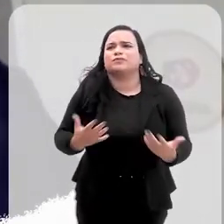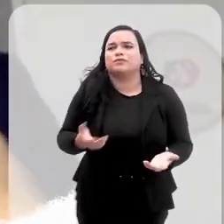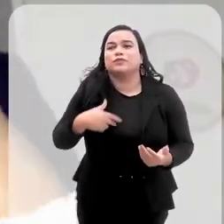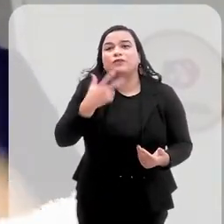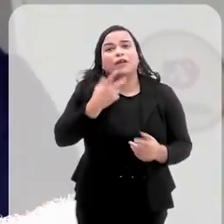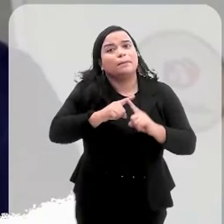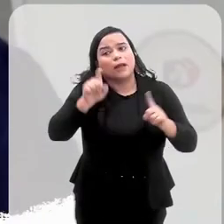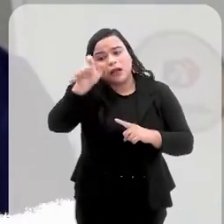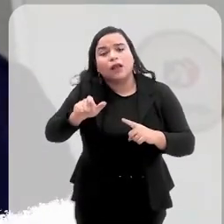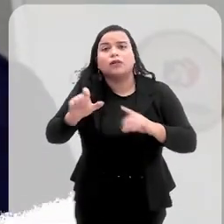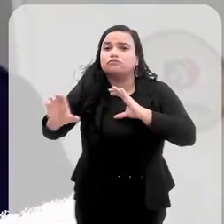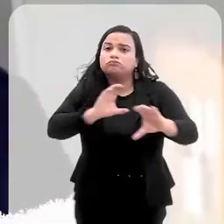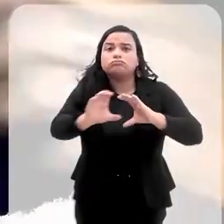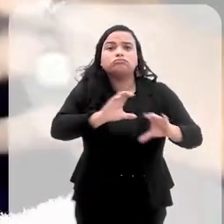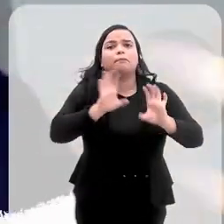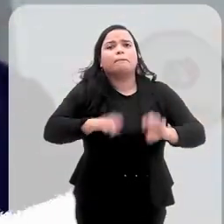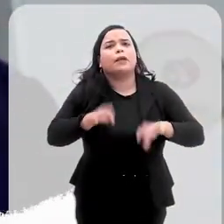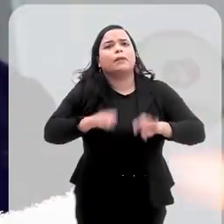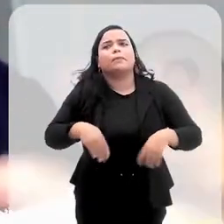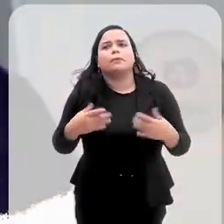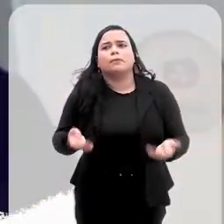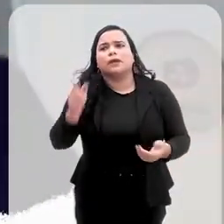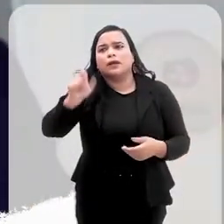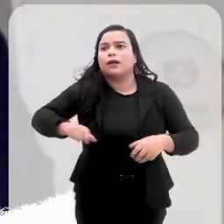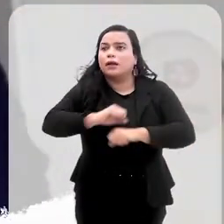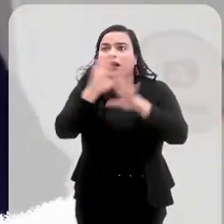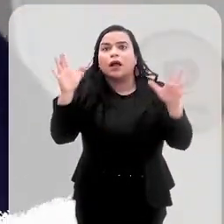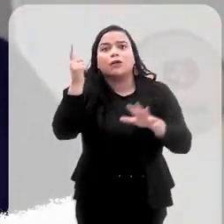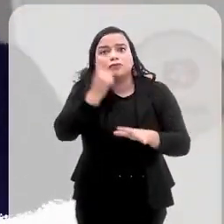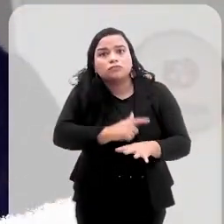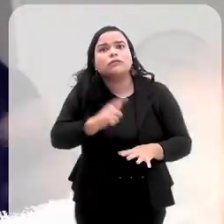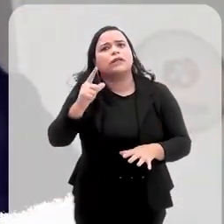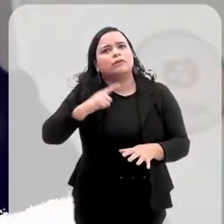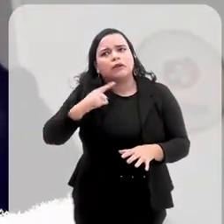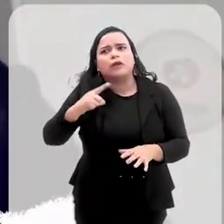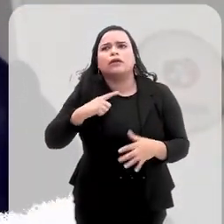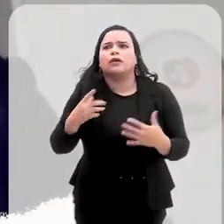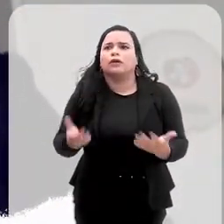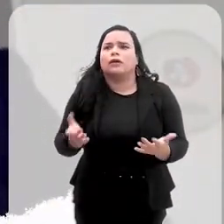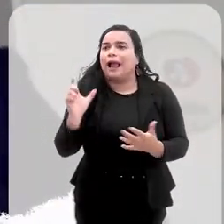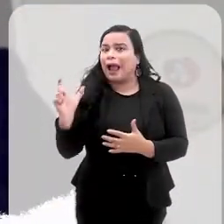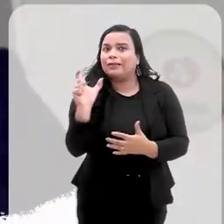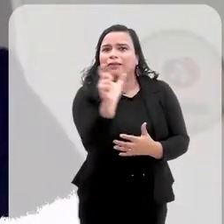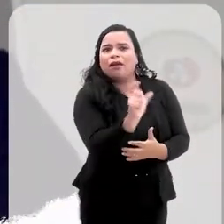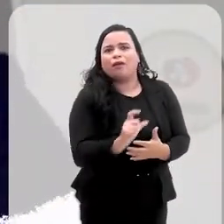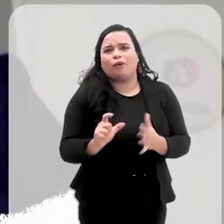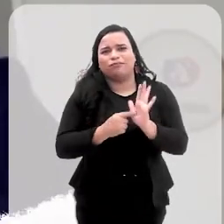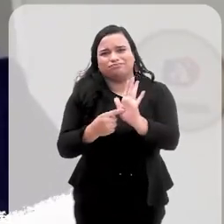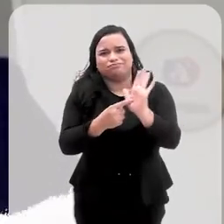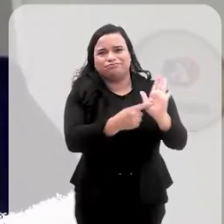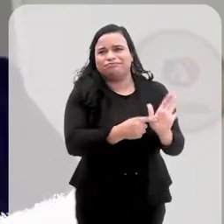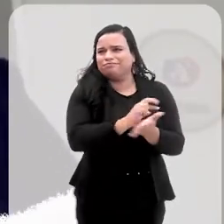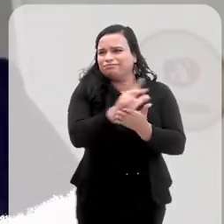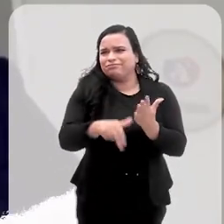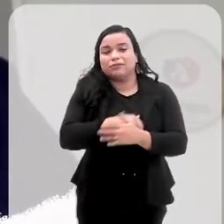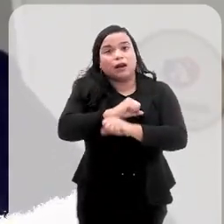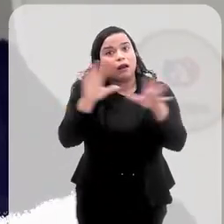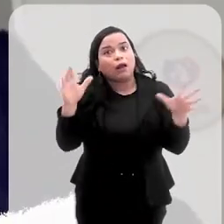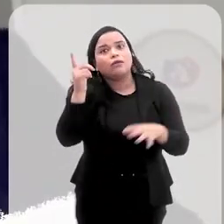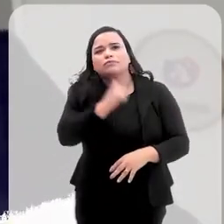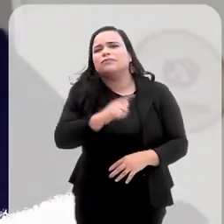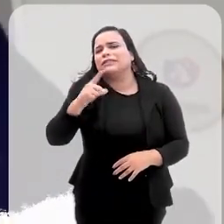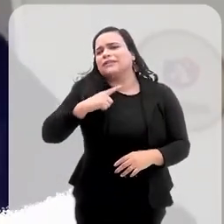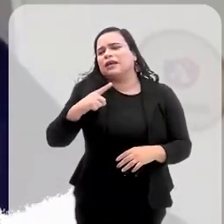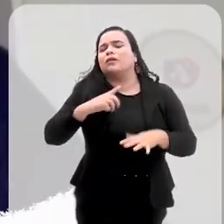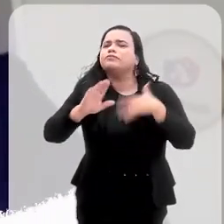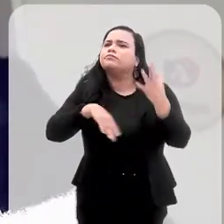comunicando, ele está sendo claro com os cartões, ele faz a sentença, ele. E aí um dia, né, eu saí